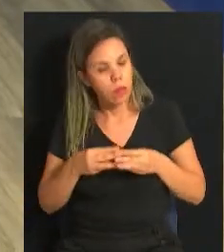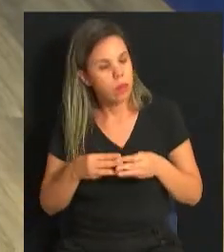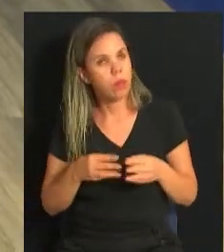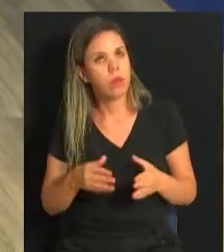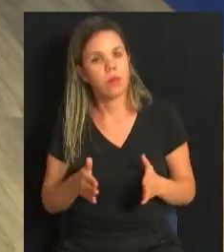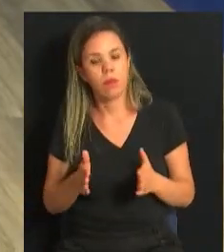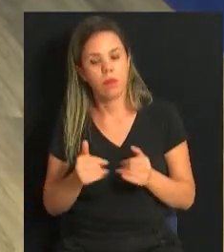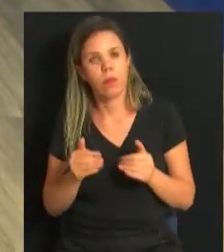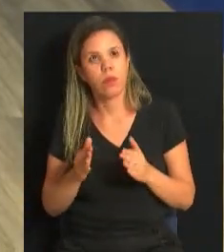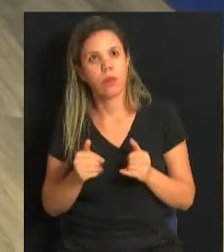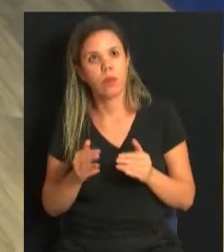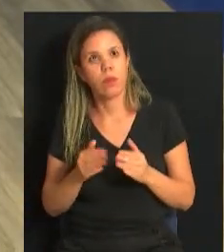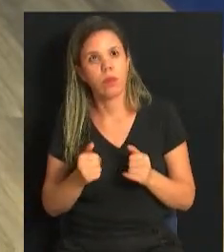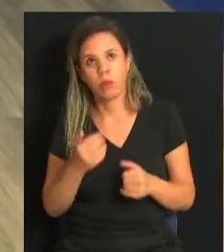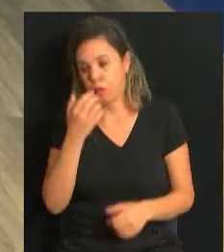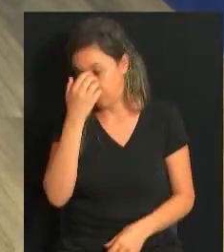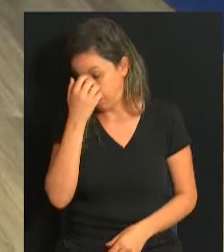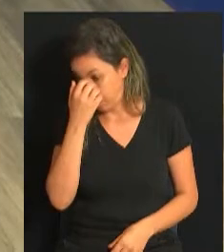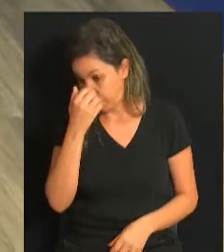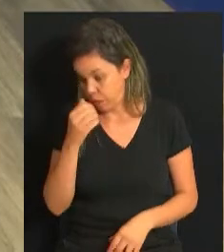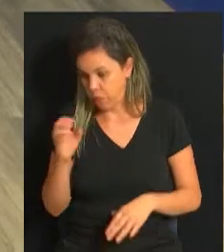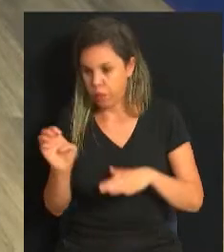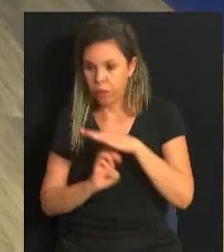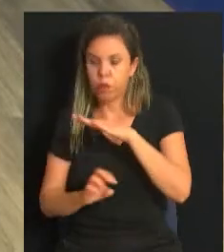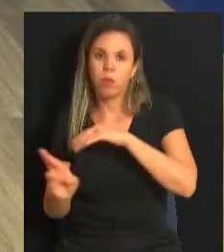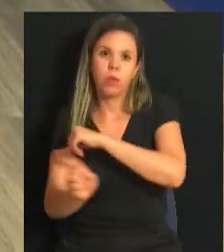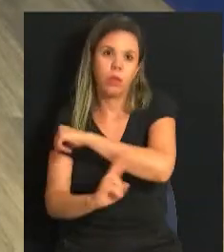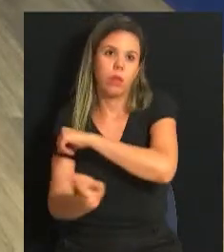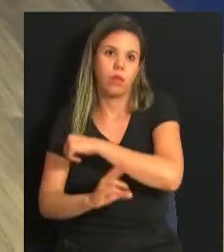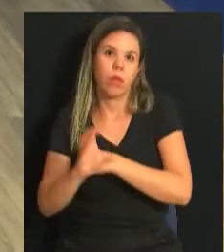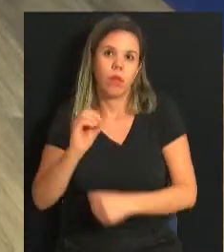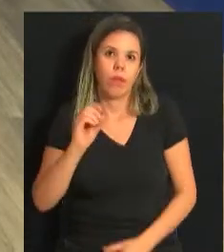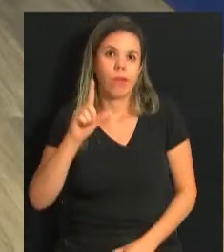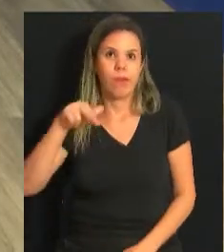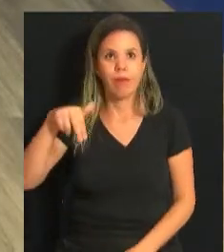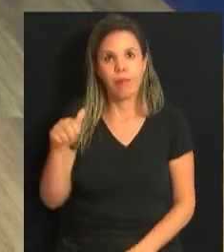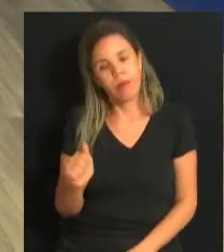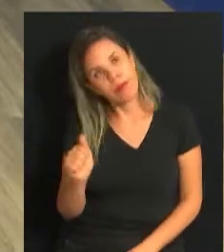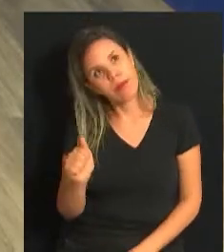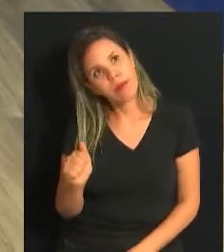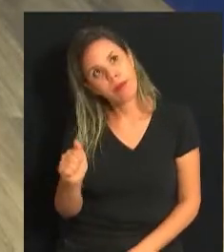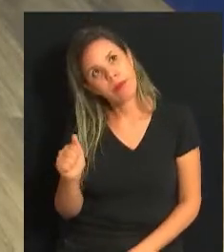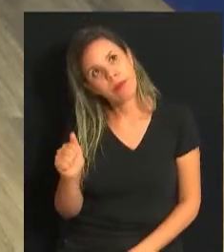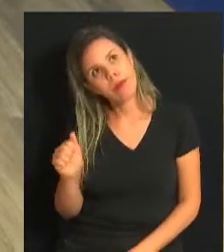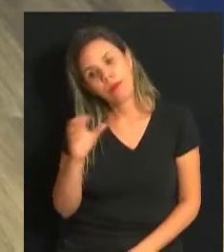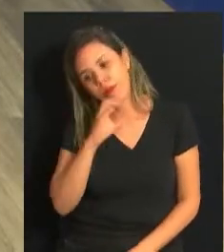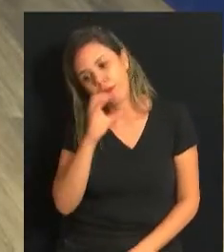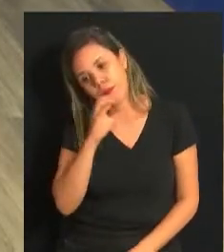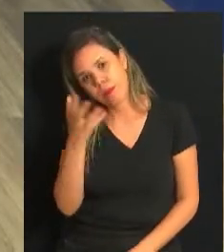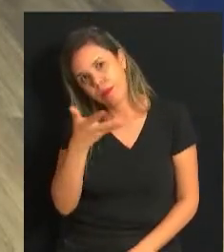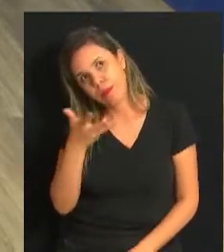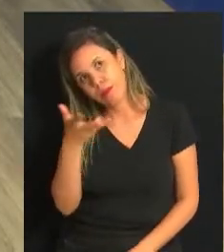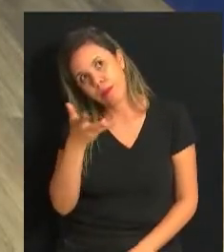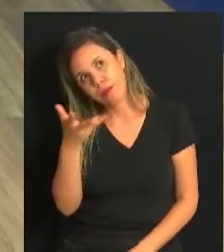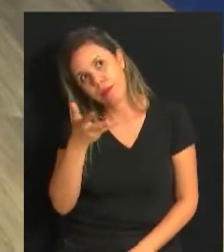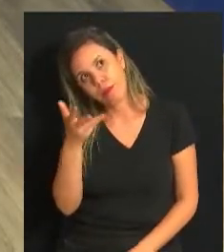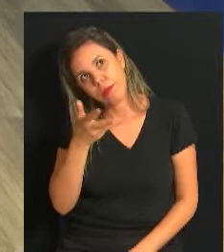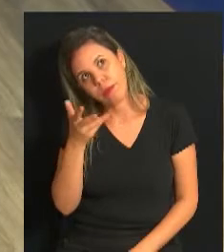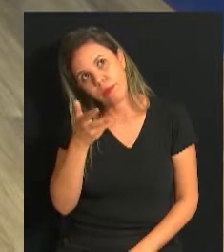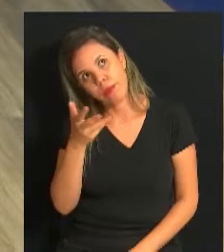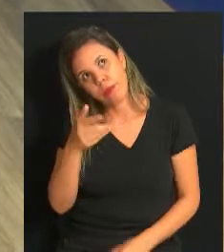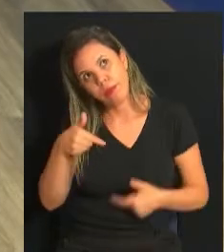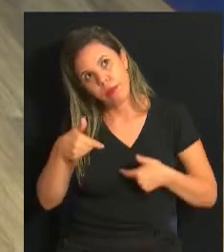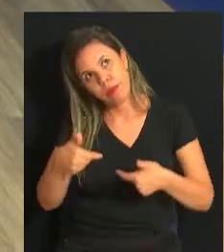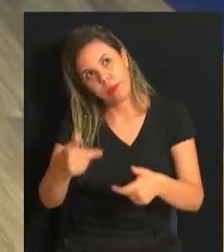apelo direcionado a concessionária Colinas para que em caráter de urgência sejam